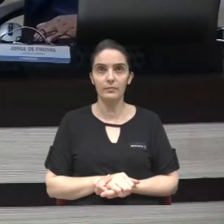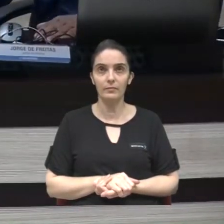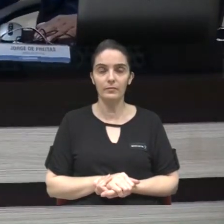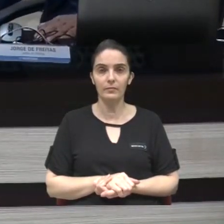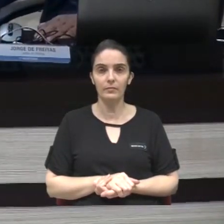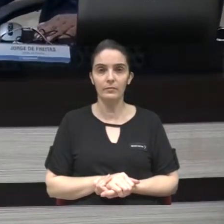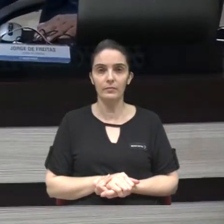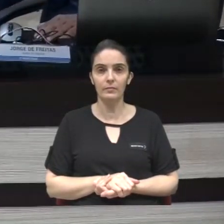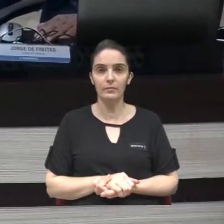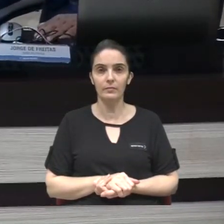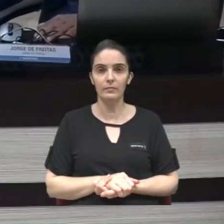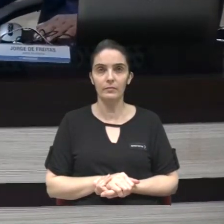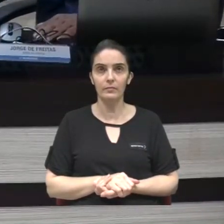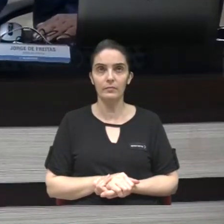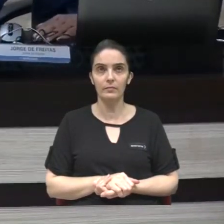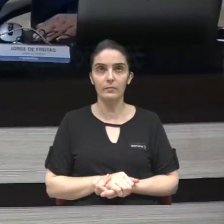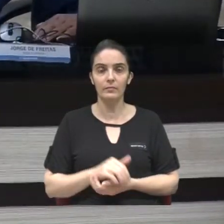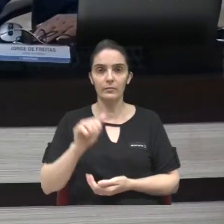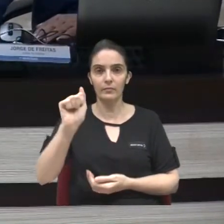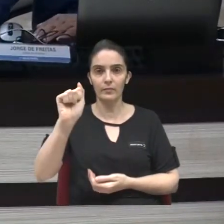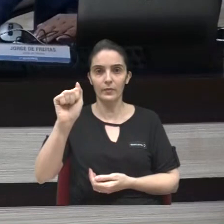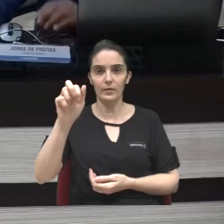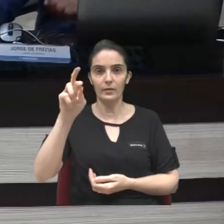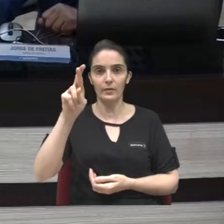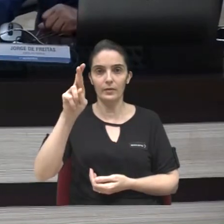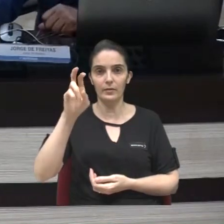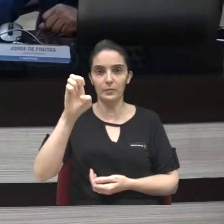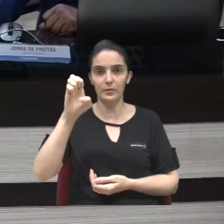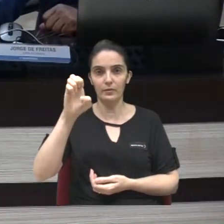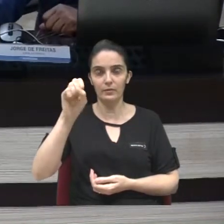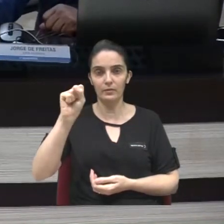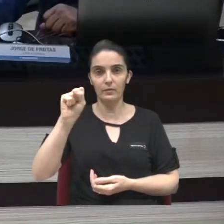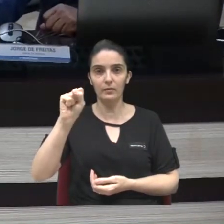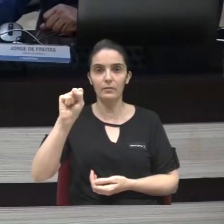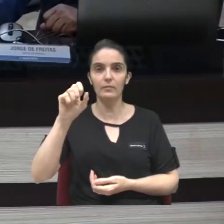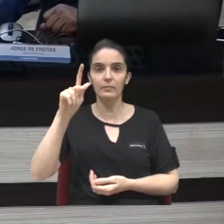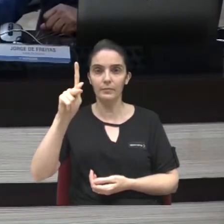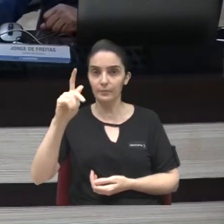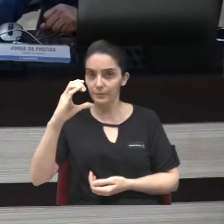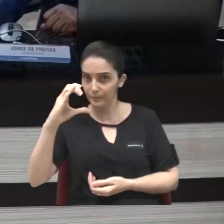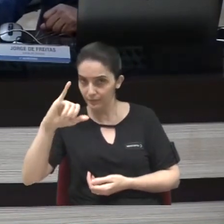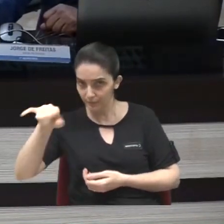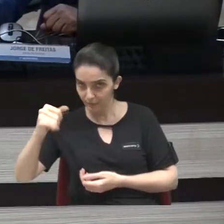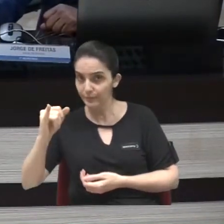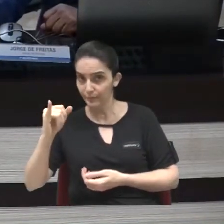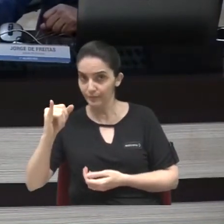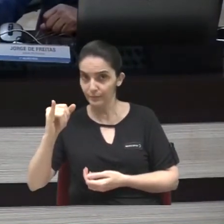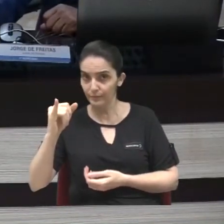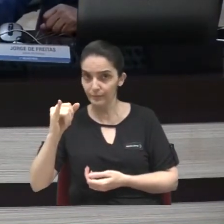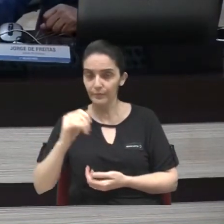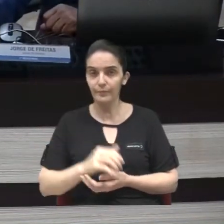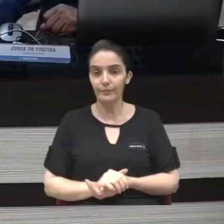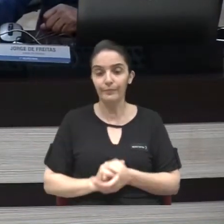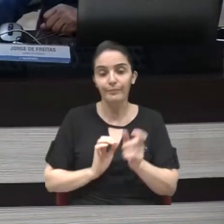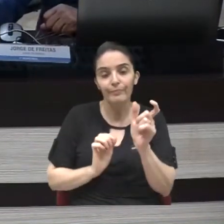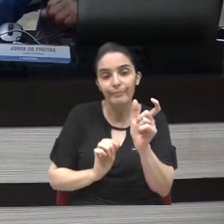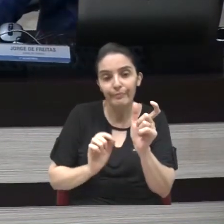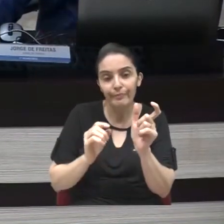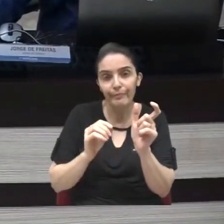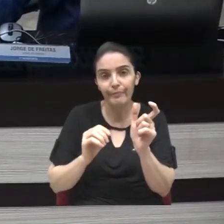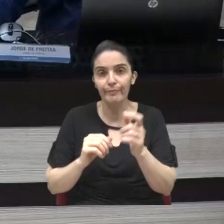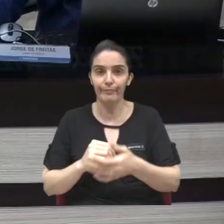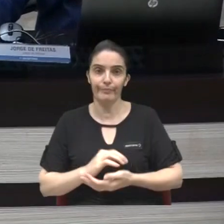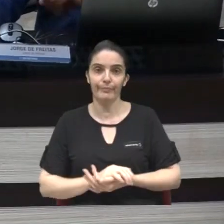Ares PCJ. Apesar de ter um P a mais aqui, mas tem uma letrinha a mais aqui, eu li. Ares